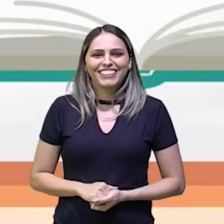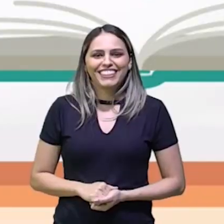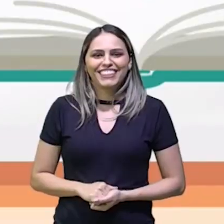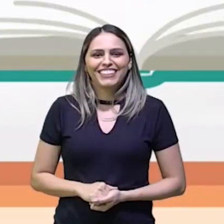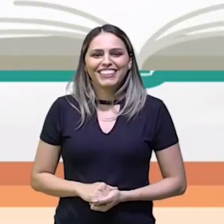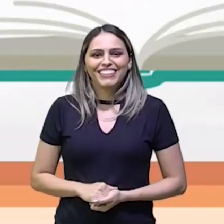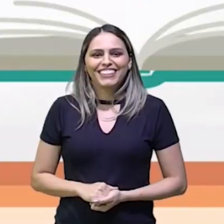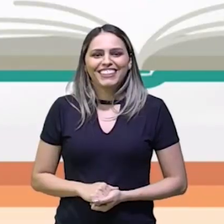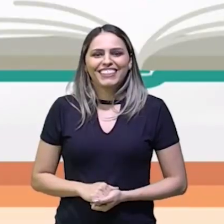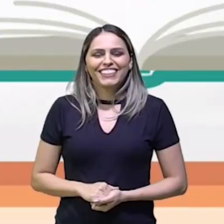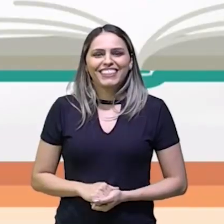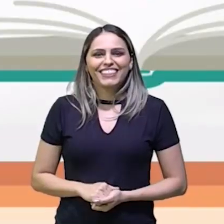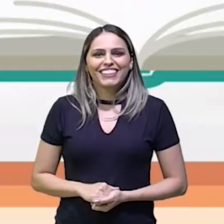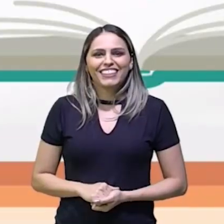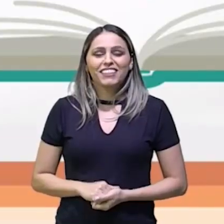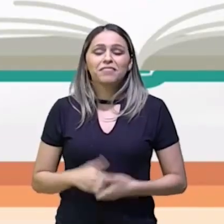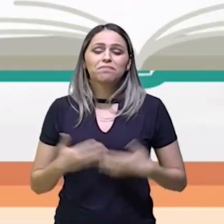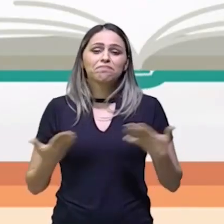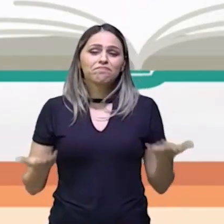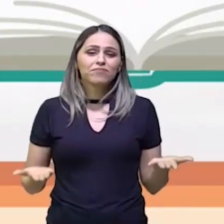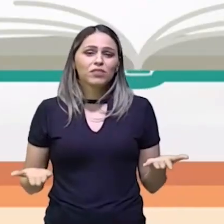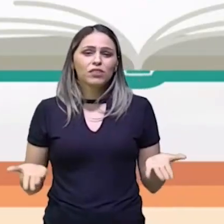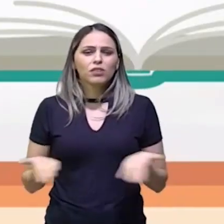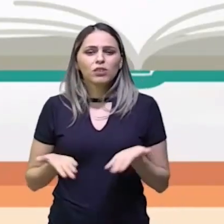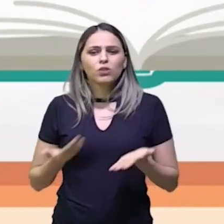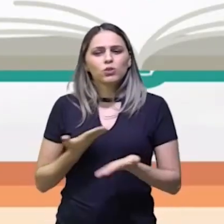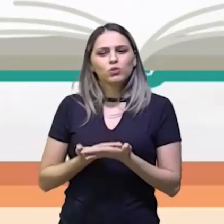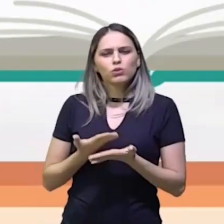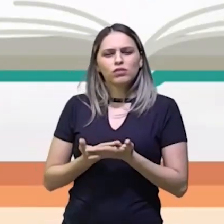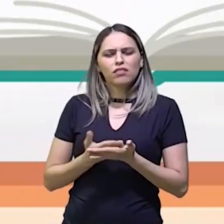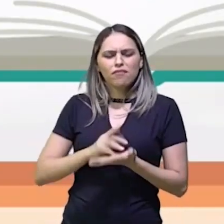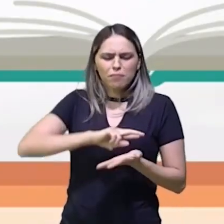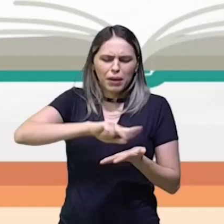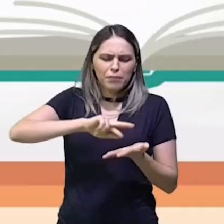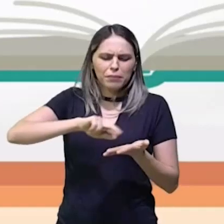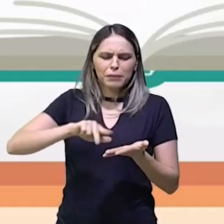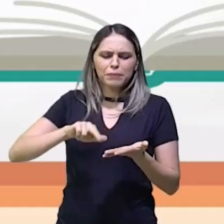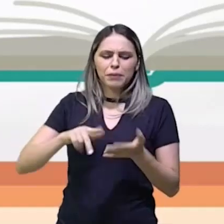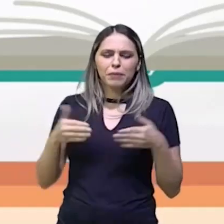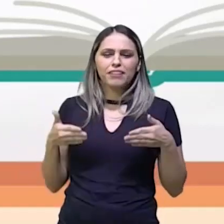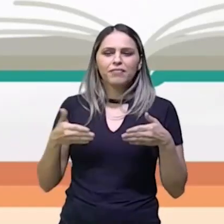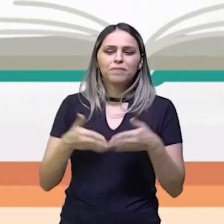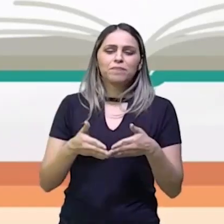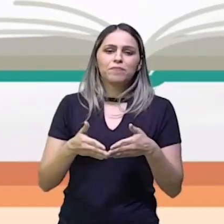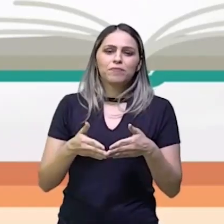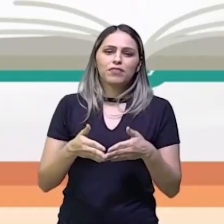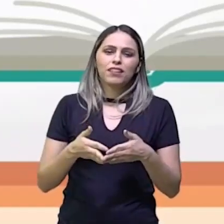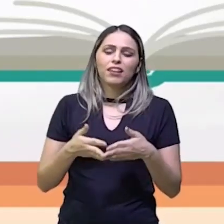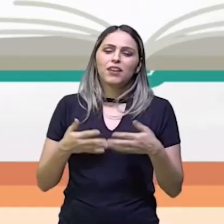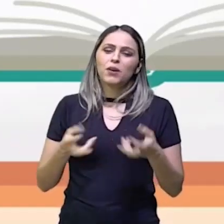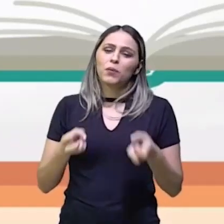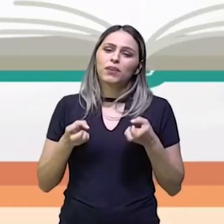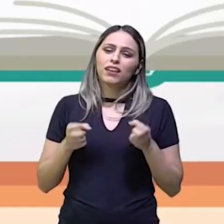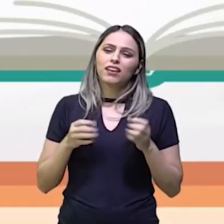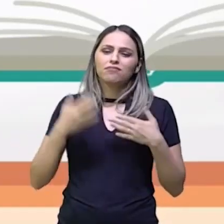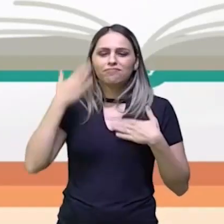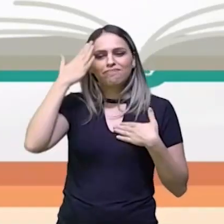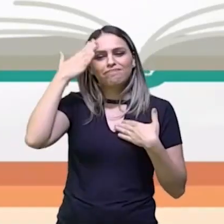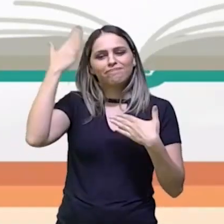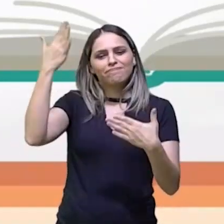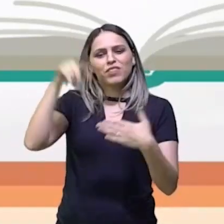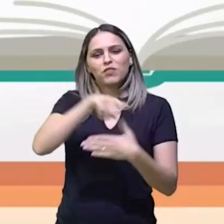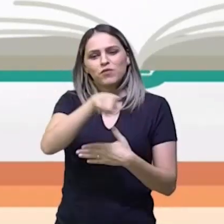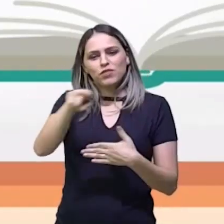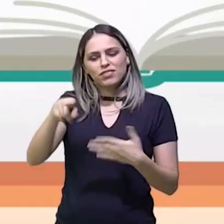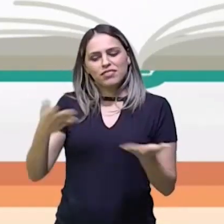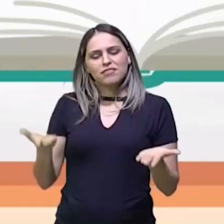Olá, crianças! Hoje nós estudamos várias coisas, mas eu gostaria muito de agradecer vocês por